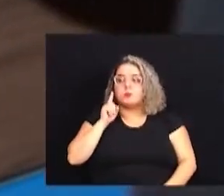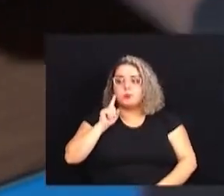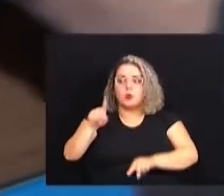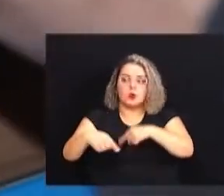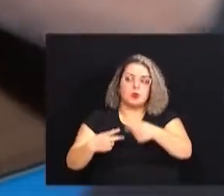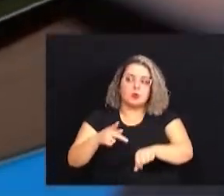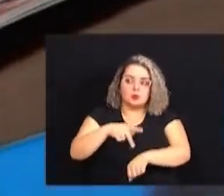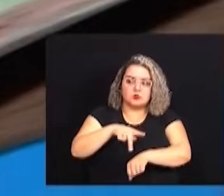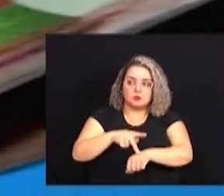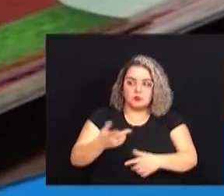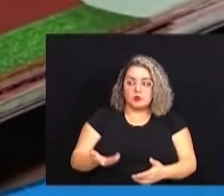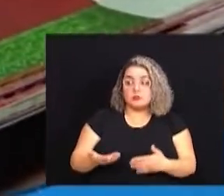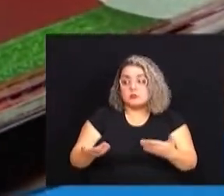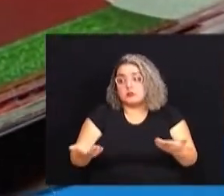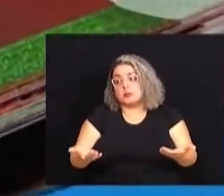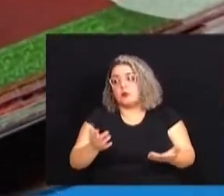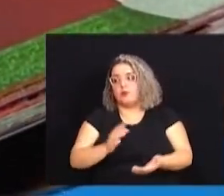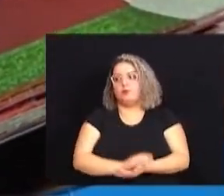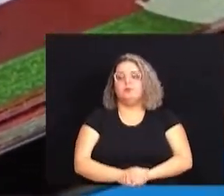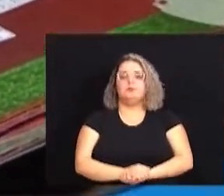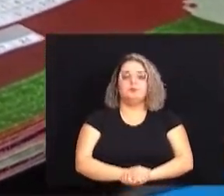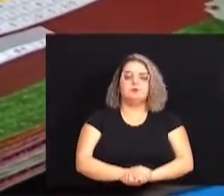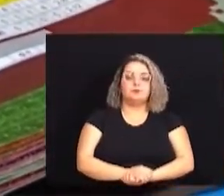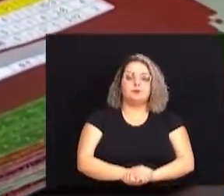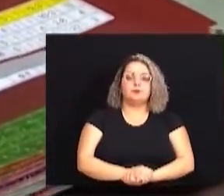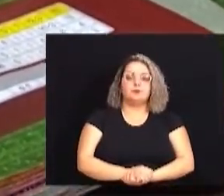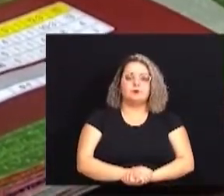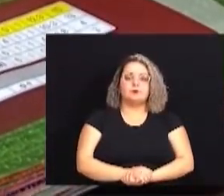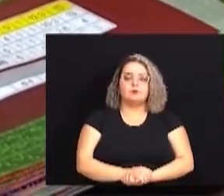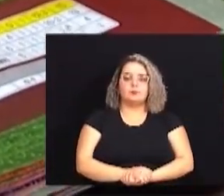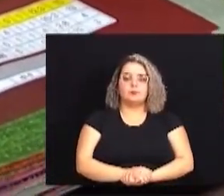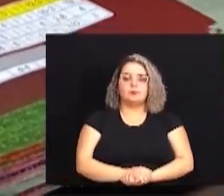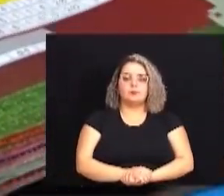como acontece nos Estados Unidos e outros países. Então,